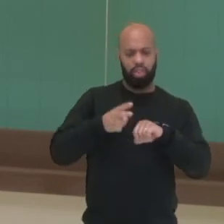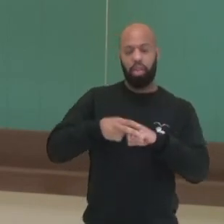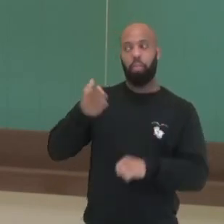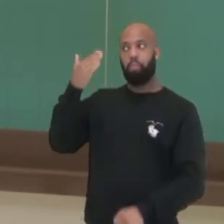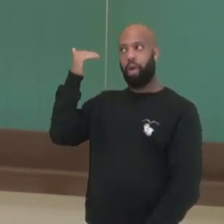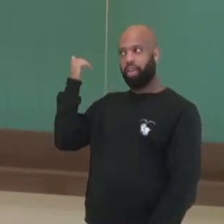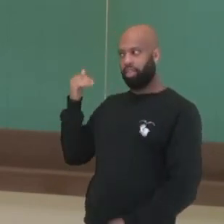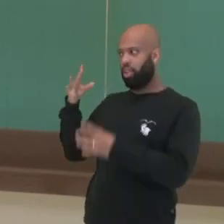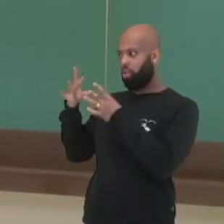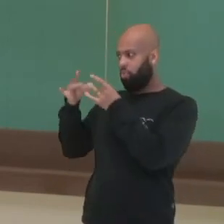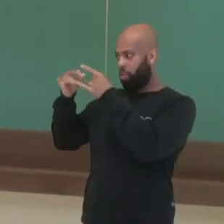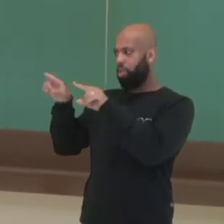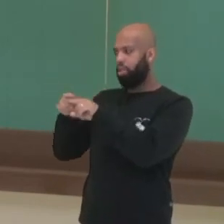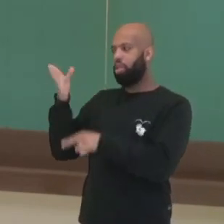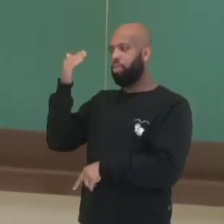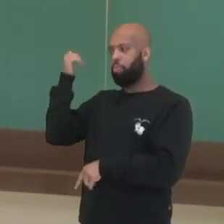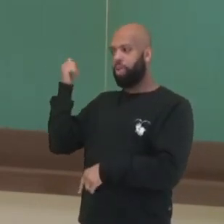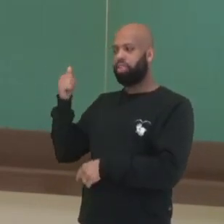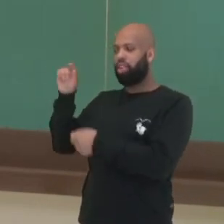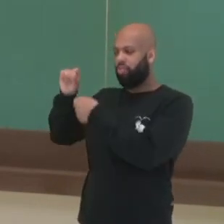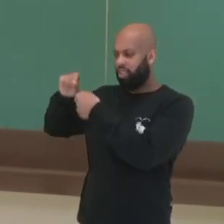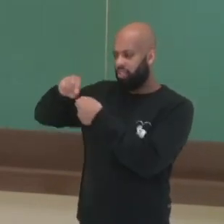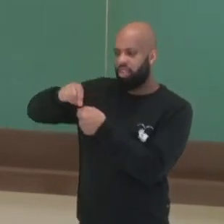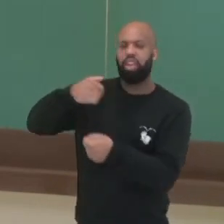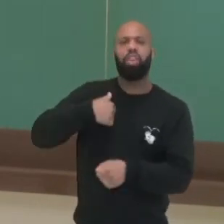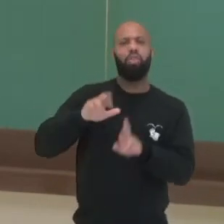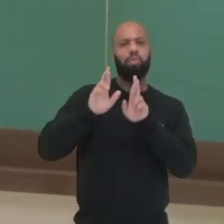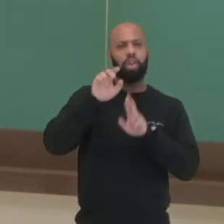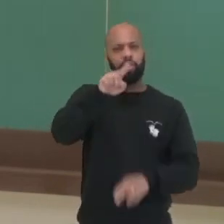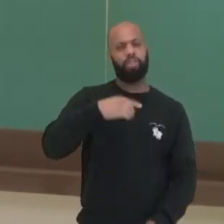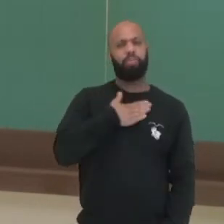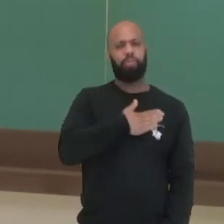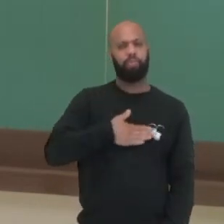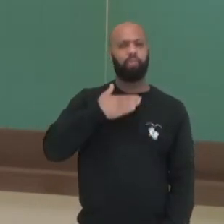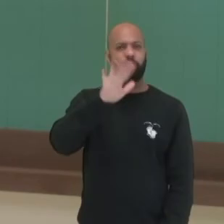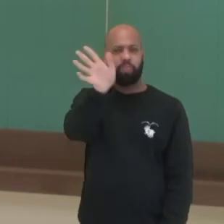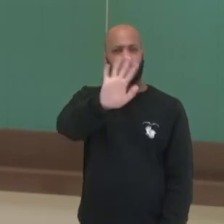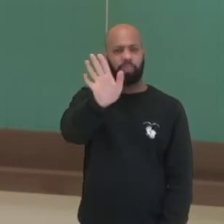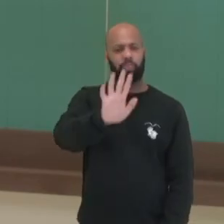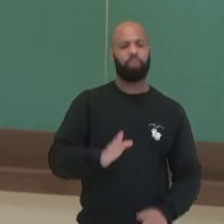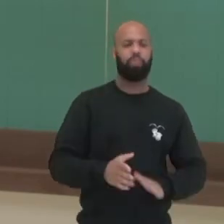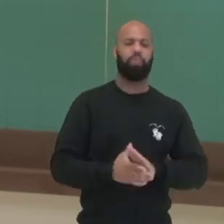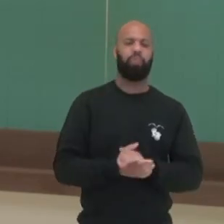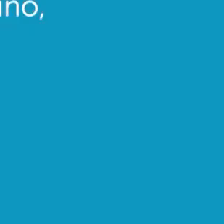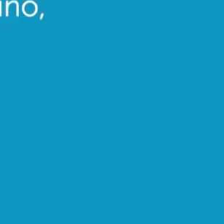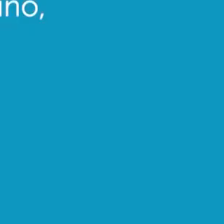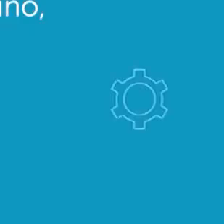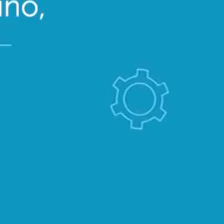pretérito indefinido e imperfeito no indicativo. Espero que vocês tenham gostado. Hasta luego!